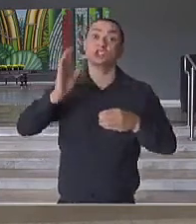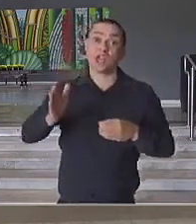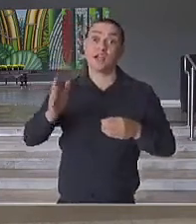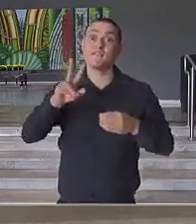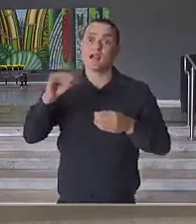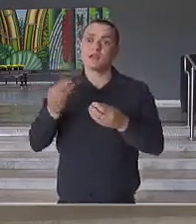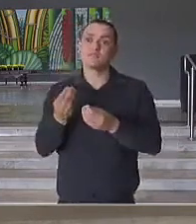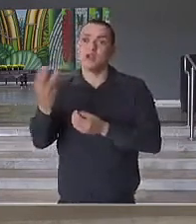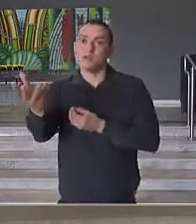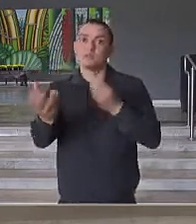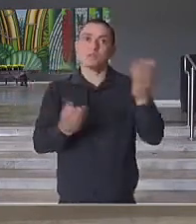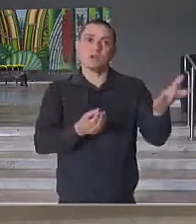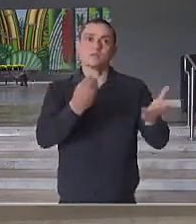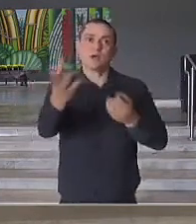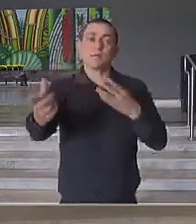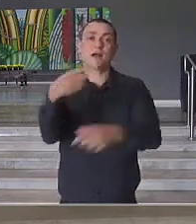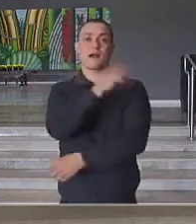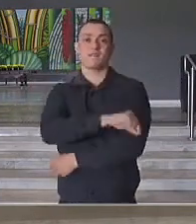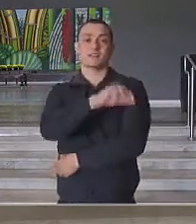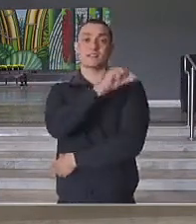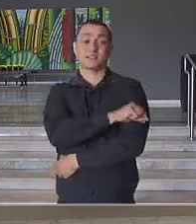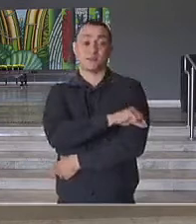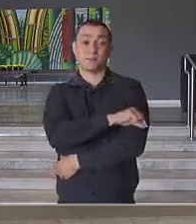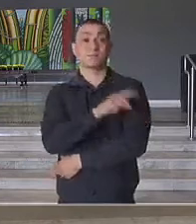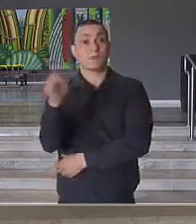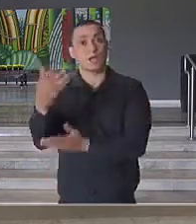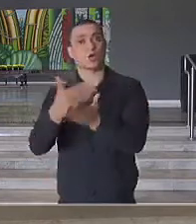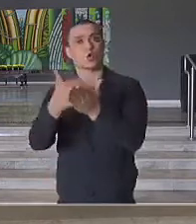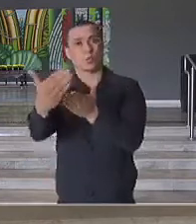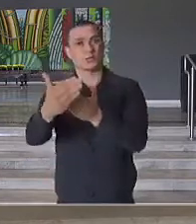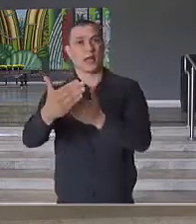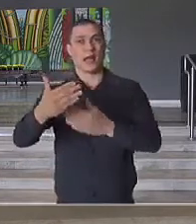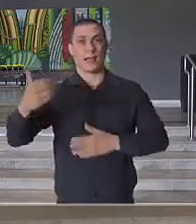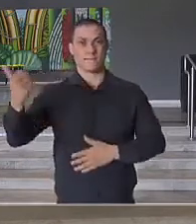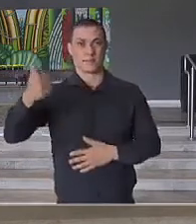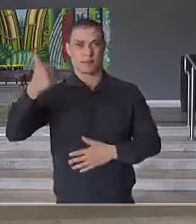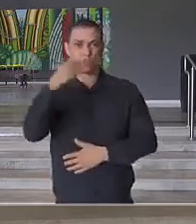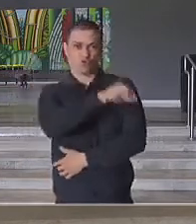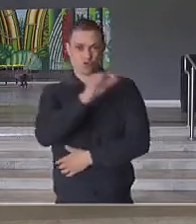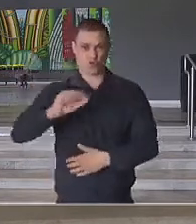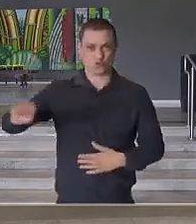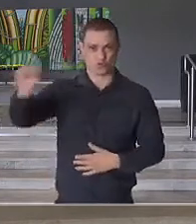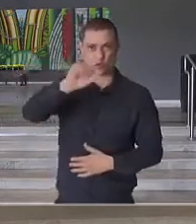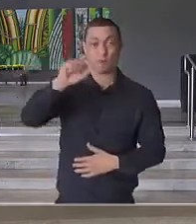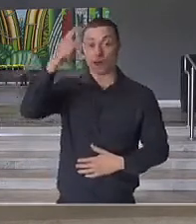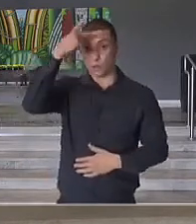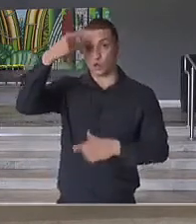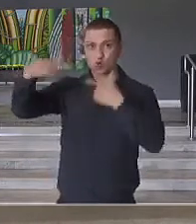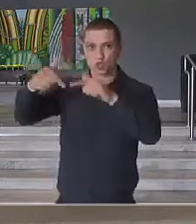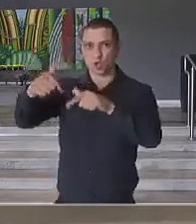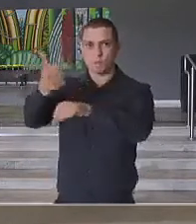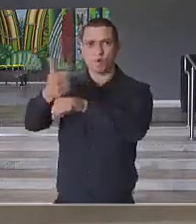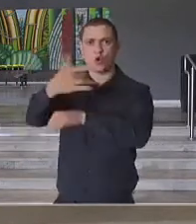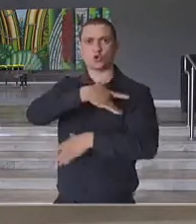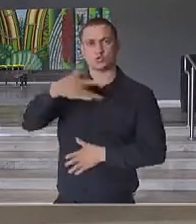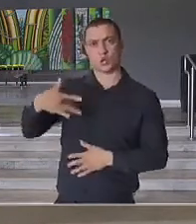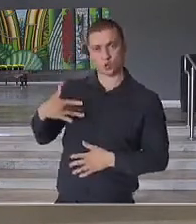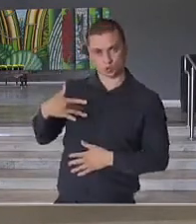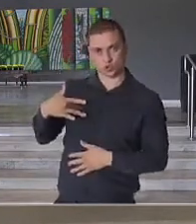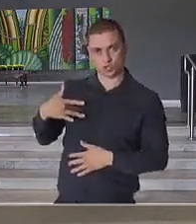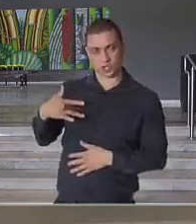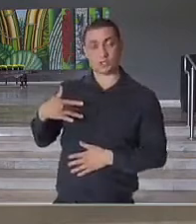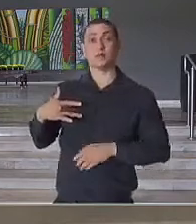estarão recebendo essas vacinas para terminar a fase dos trabalhadores e profissionais da saúde, para